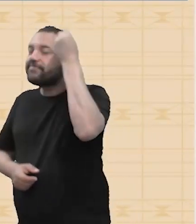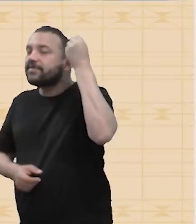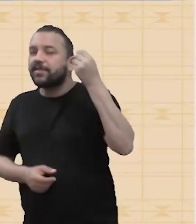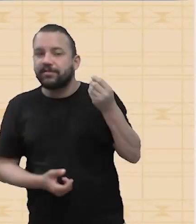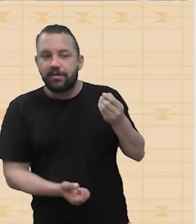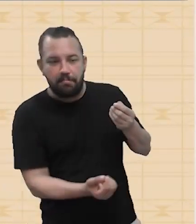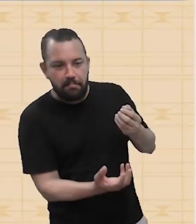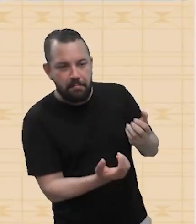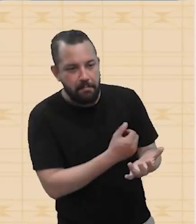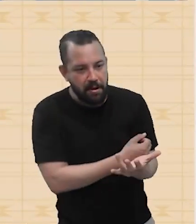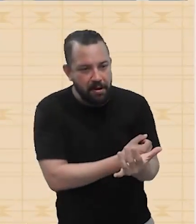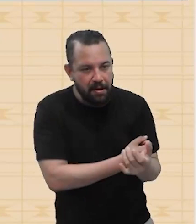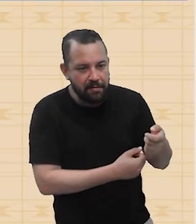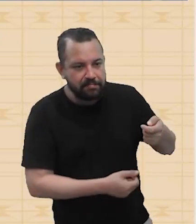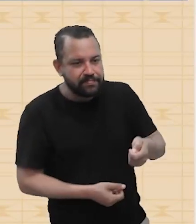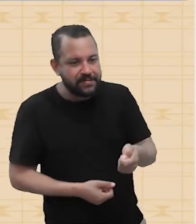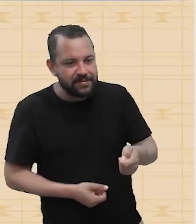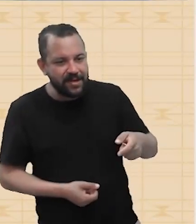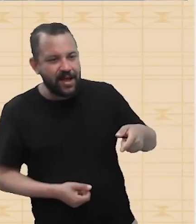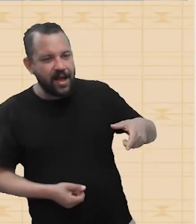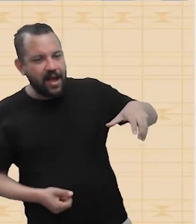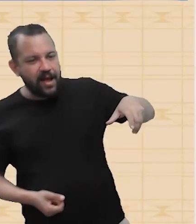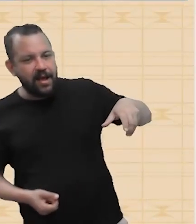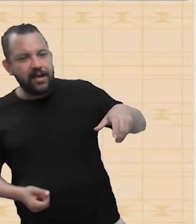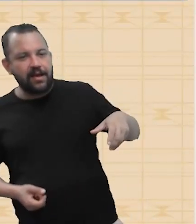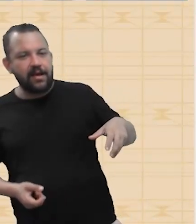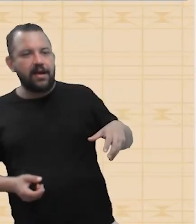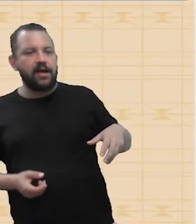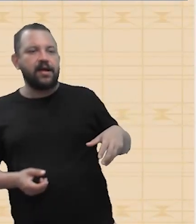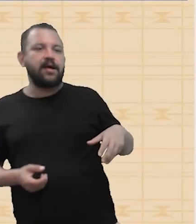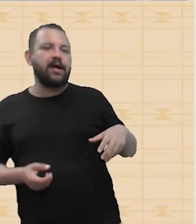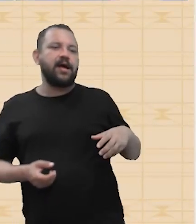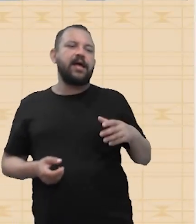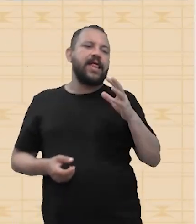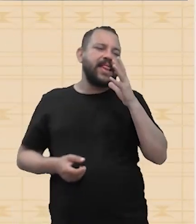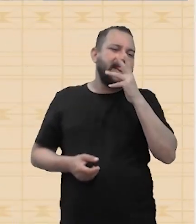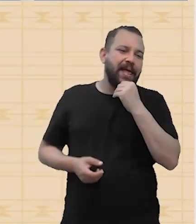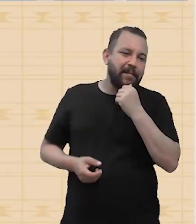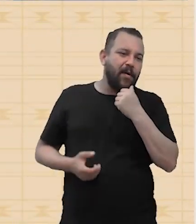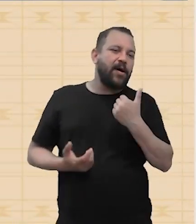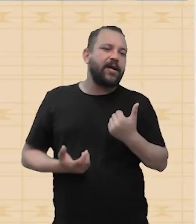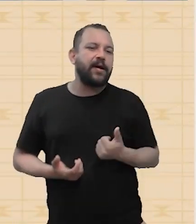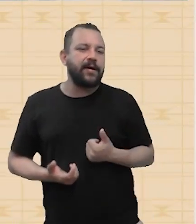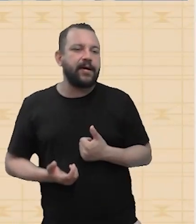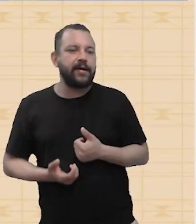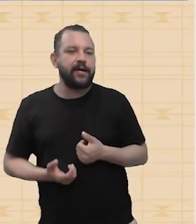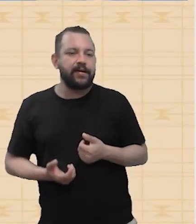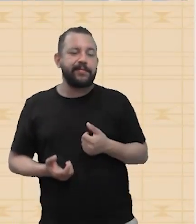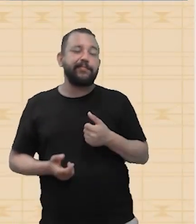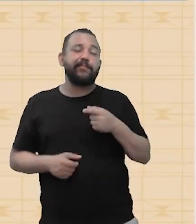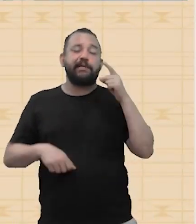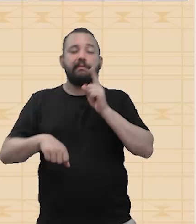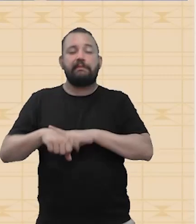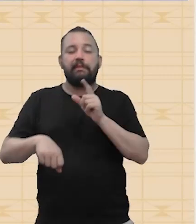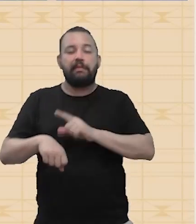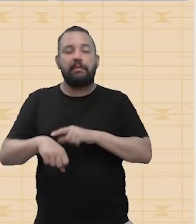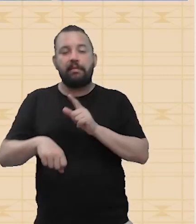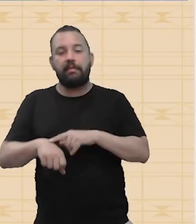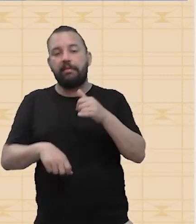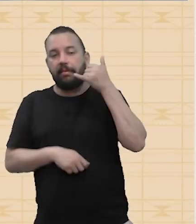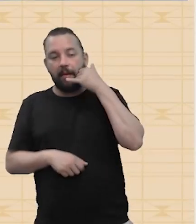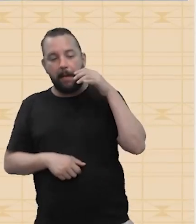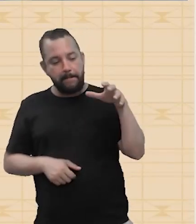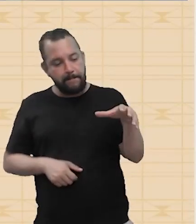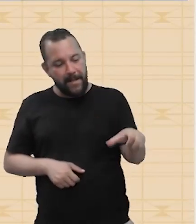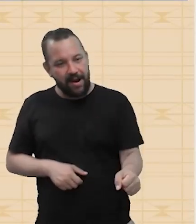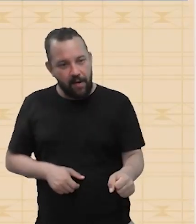lá. E aí você diz, vou desligar. Não, desligar tudo, desligar você. Quando você passou ali tanto tempo que foi pegar o garfo, sentiu ele quente.